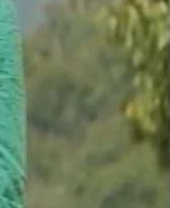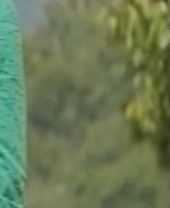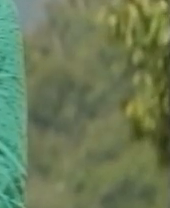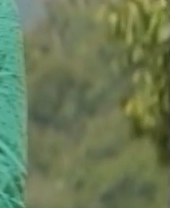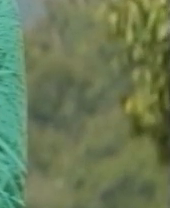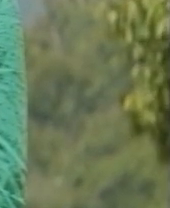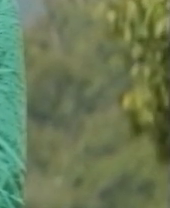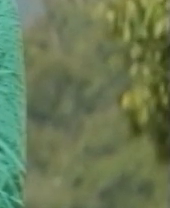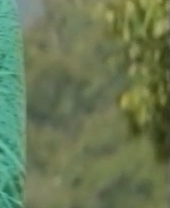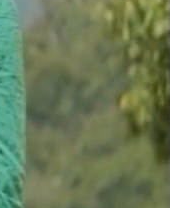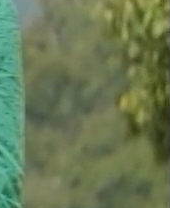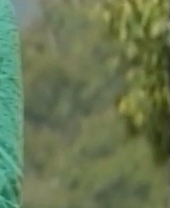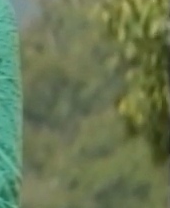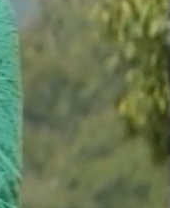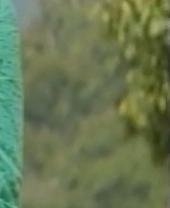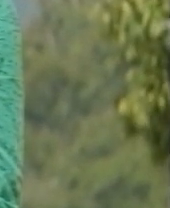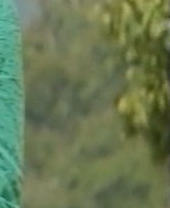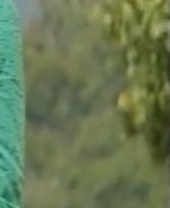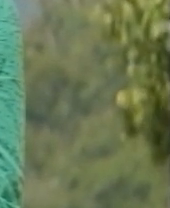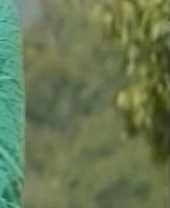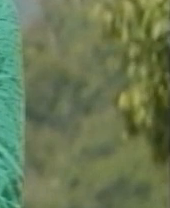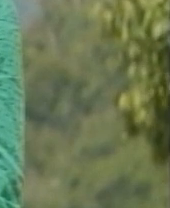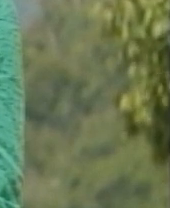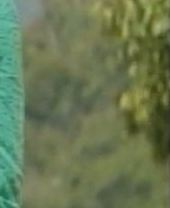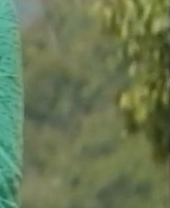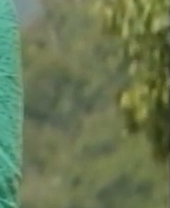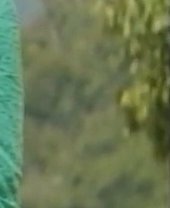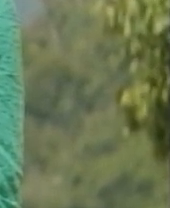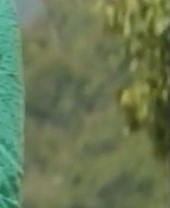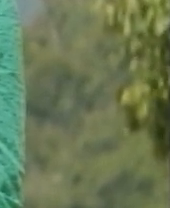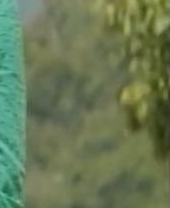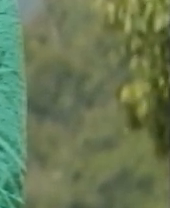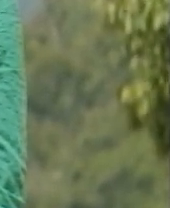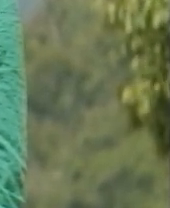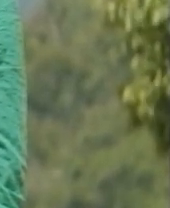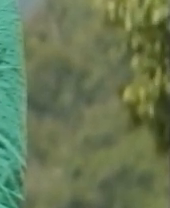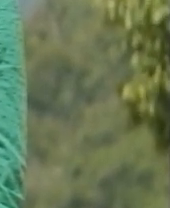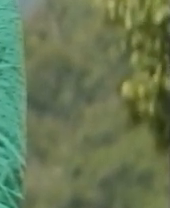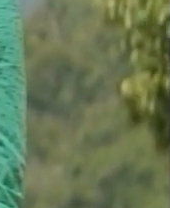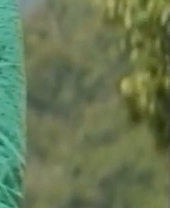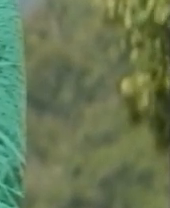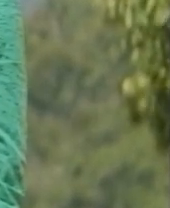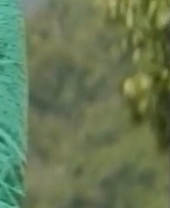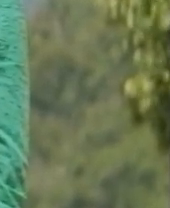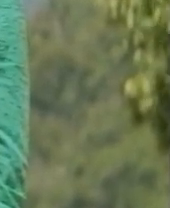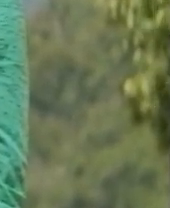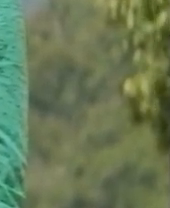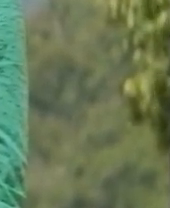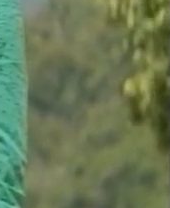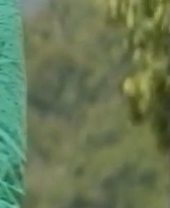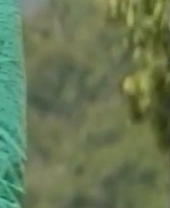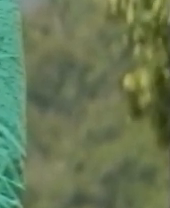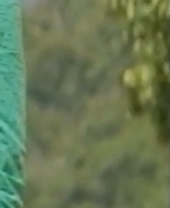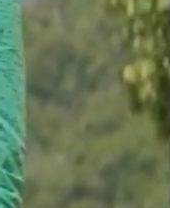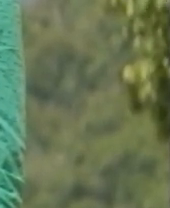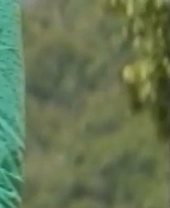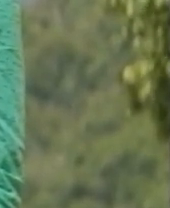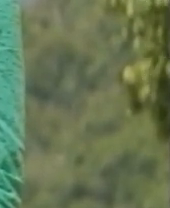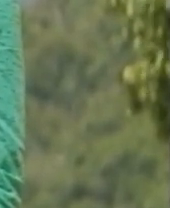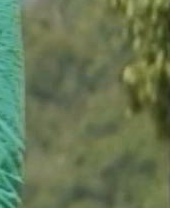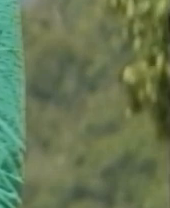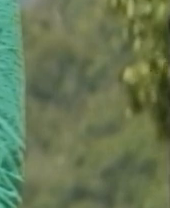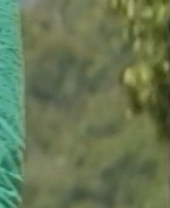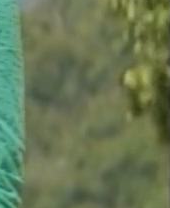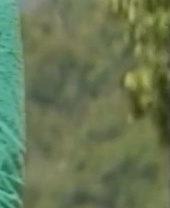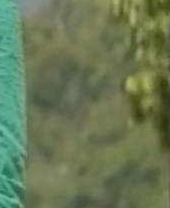de água e esgotamento sem conceder a essas pessoas a posse, a segurança jurídica, pode comprometer também